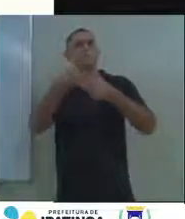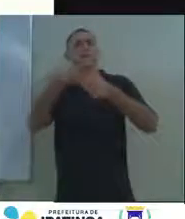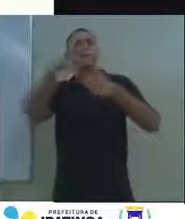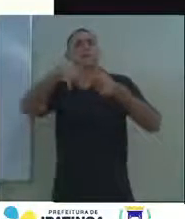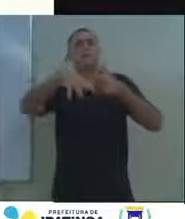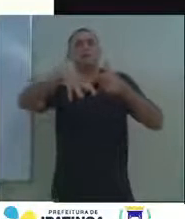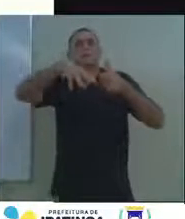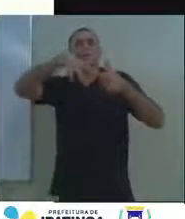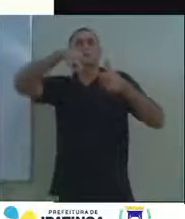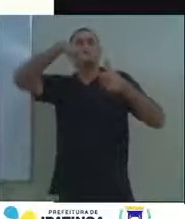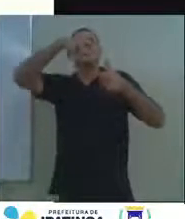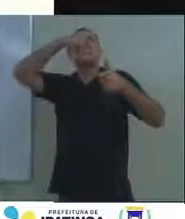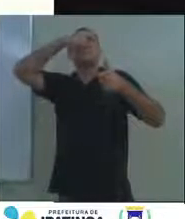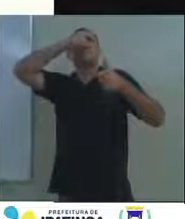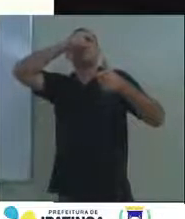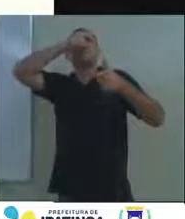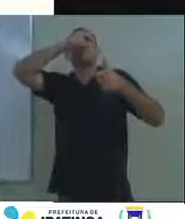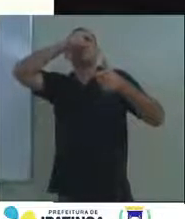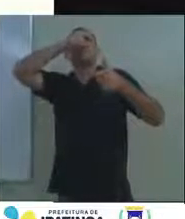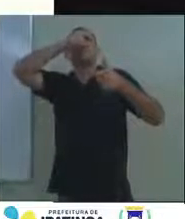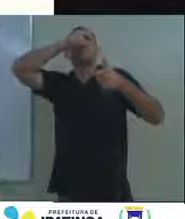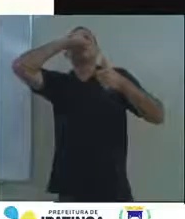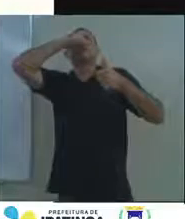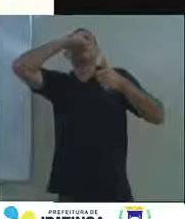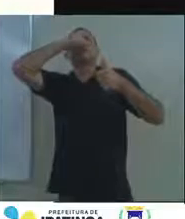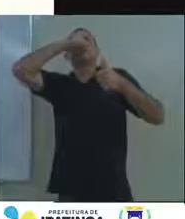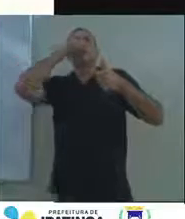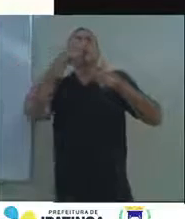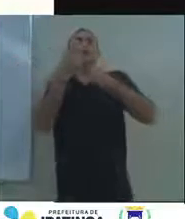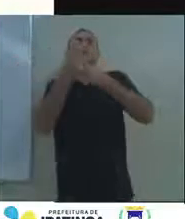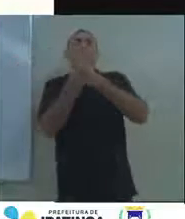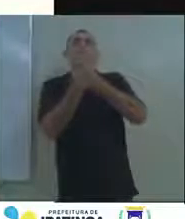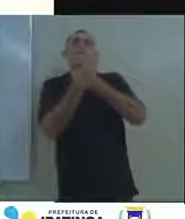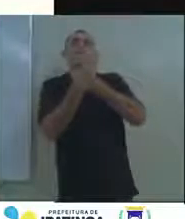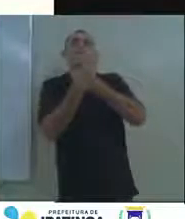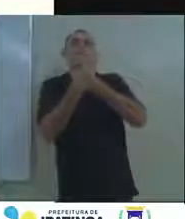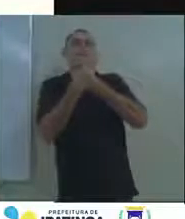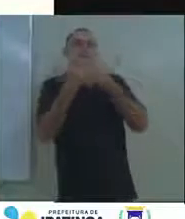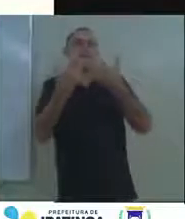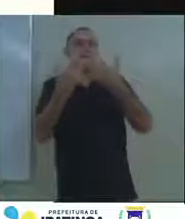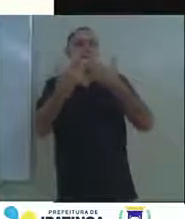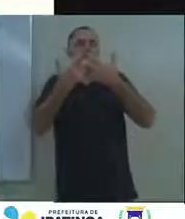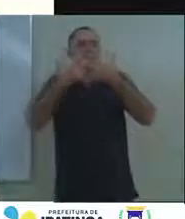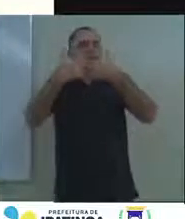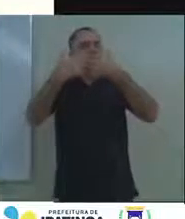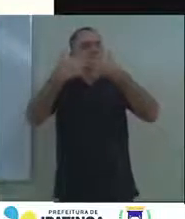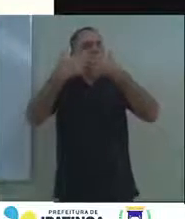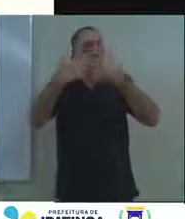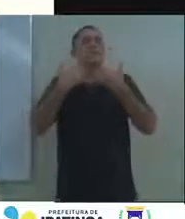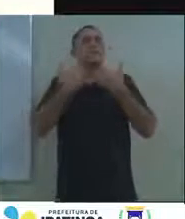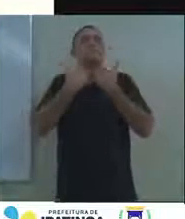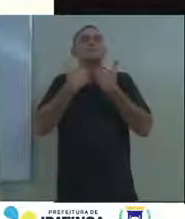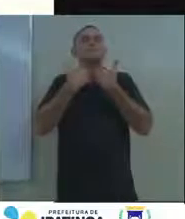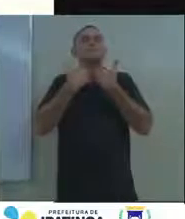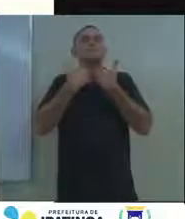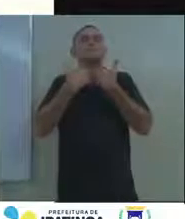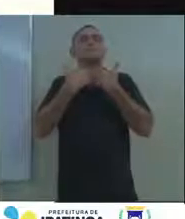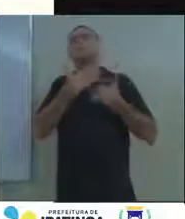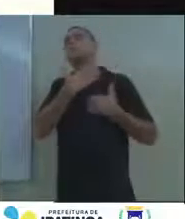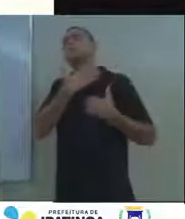que o meu músculo, que as minhas pregas vocais, elas se movimentem, que elas vibrem, e